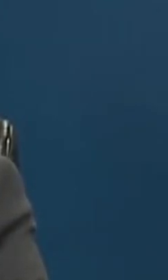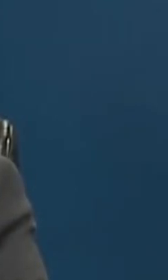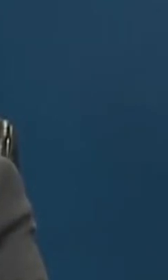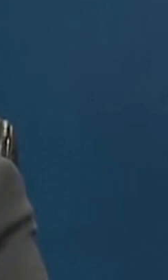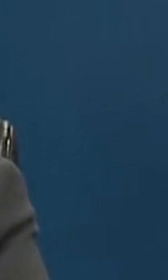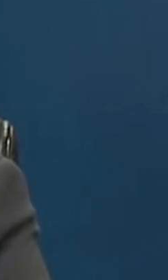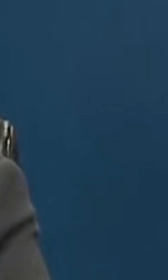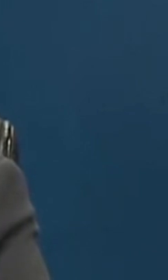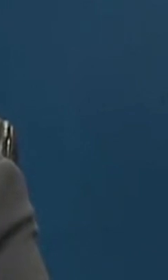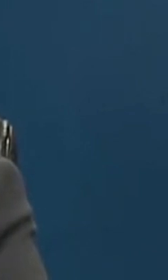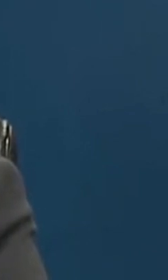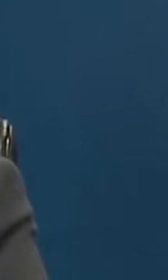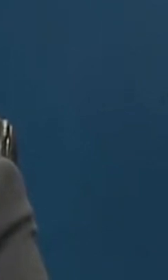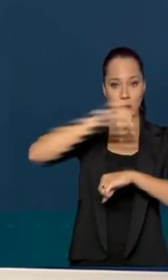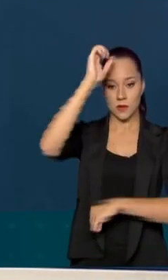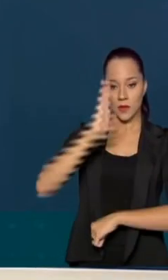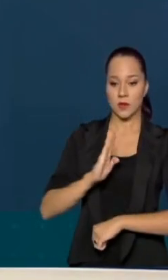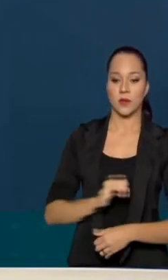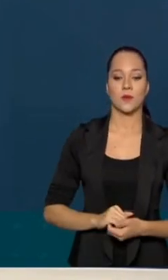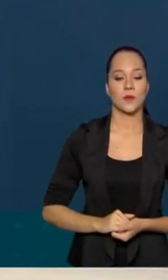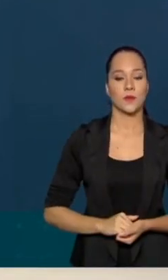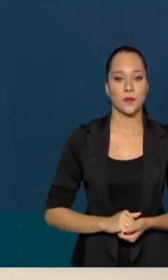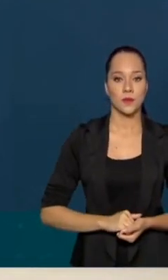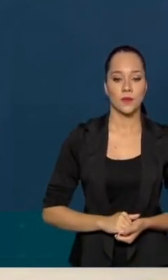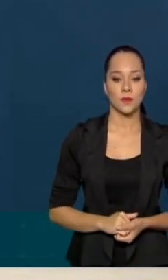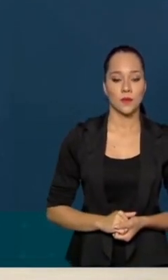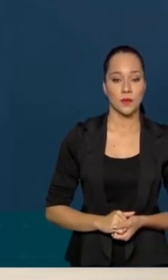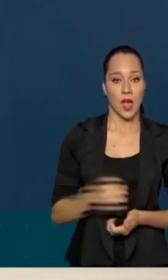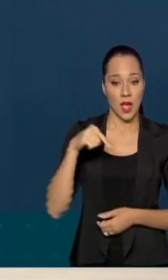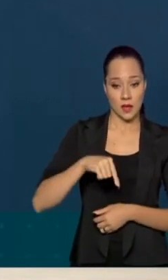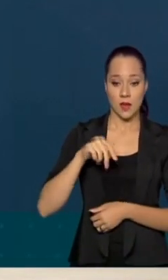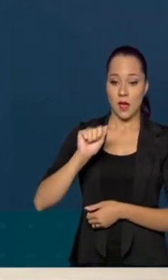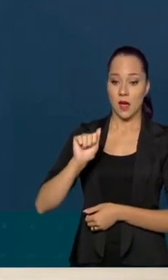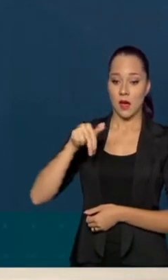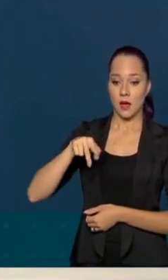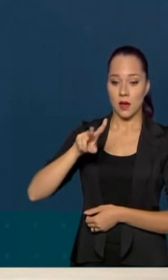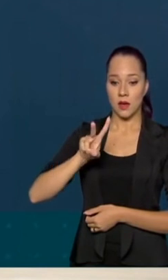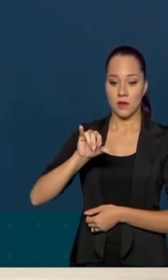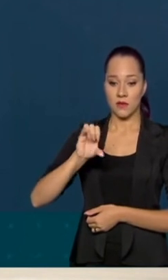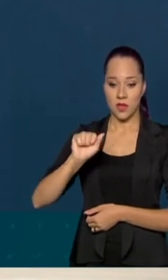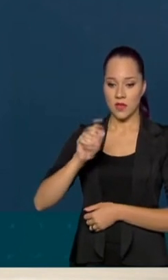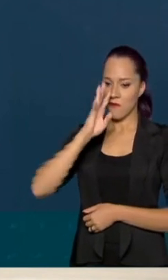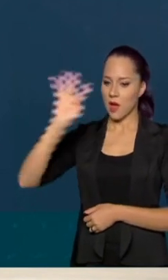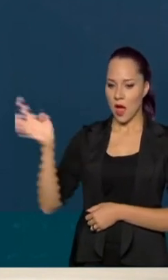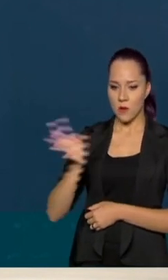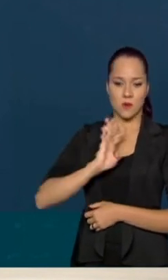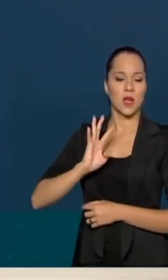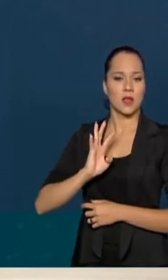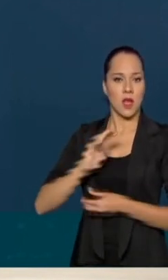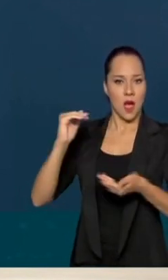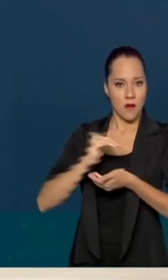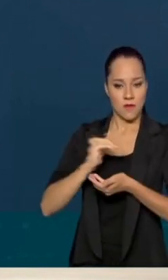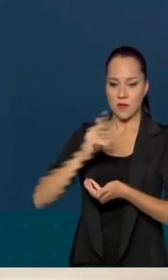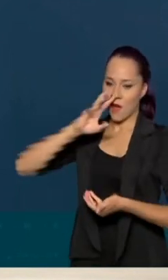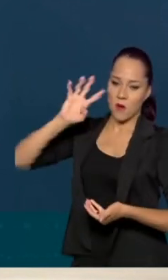que a vacina continuar versão ativa de um vírus e avisa foi acusada de